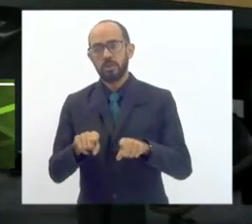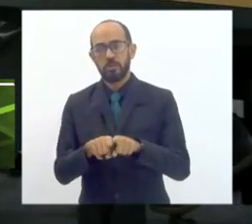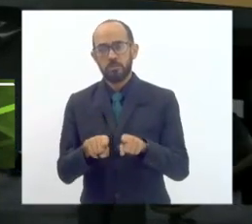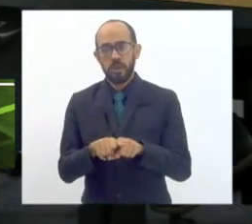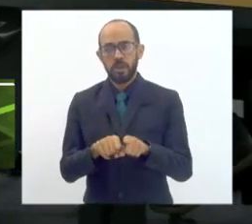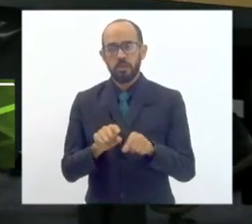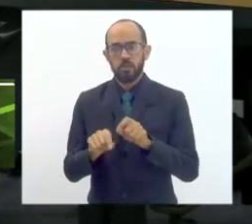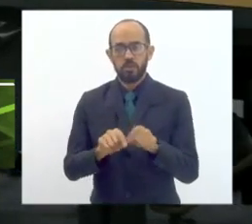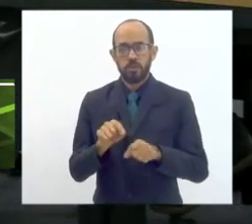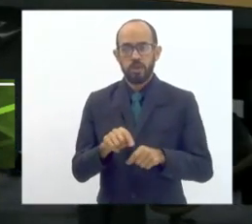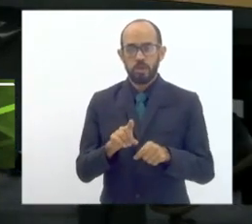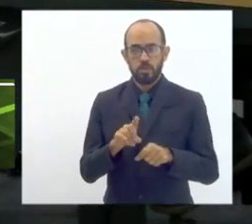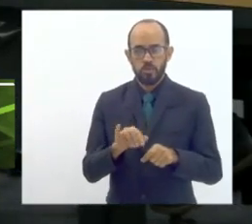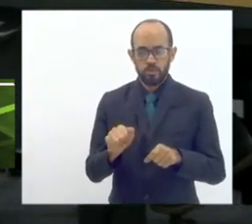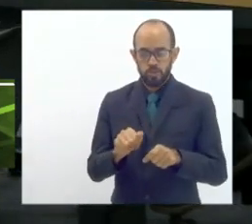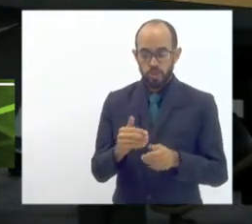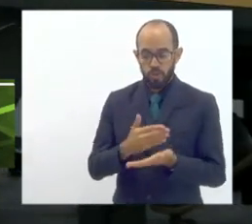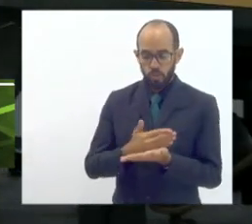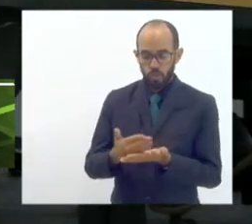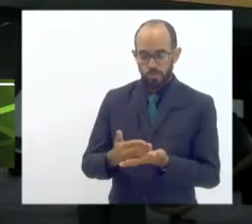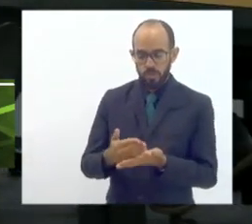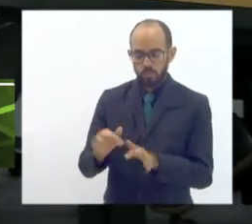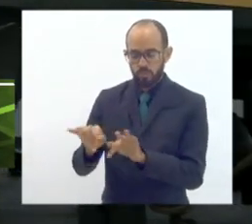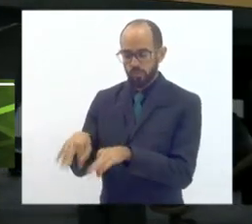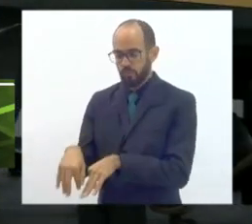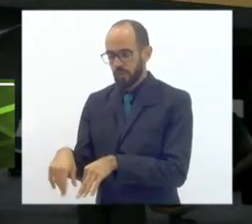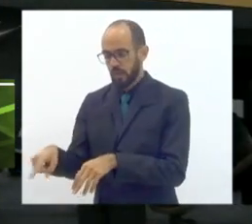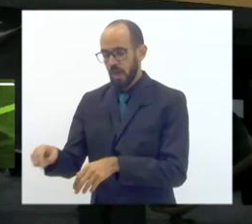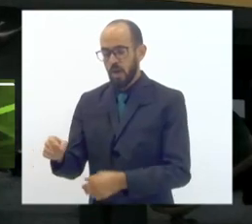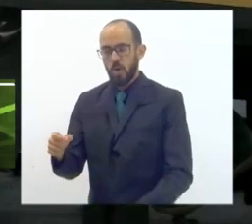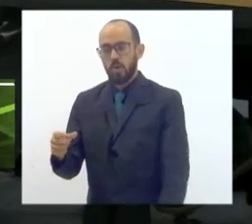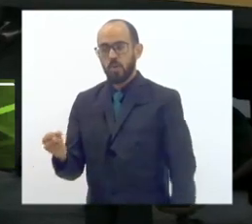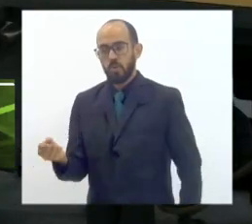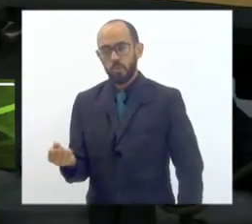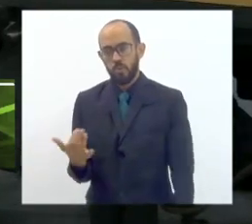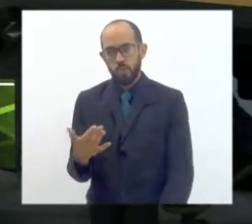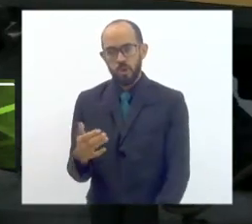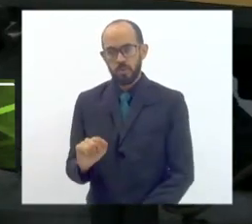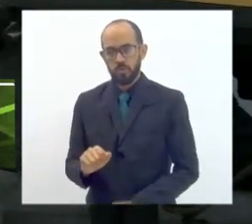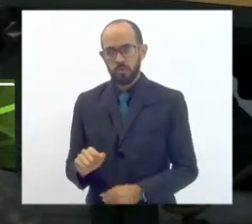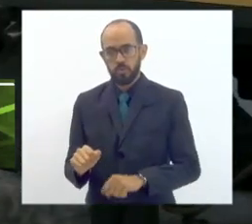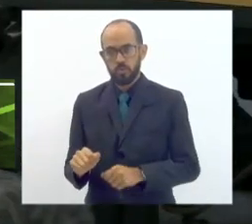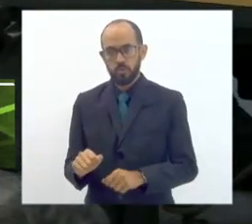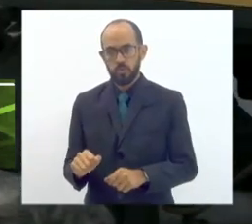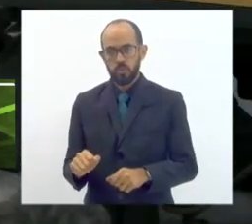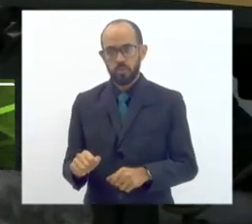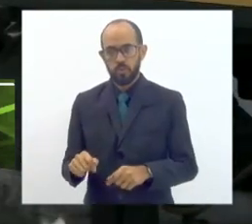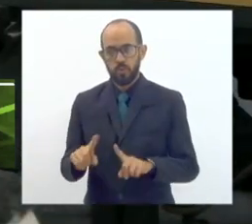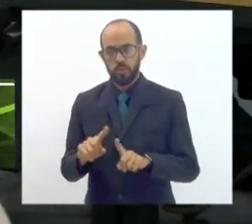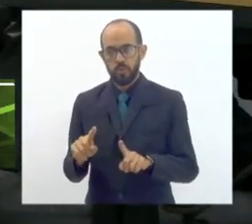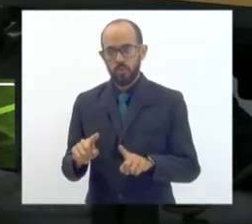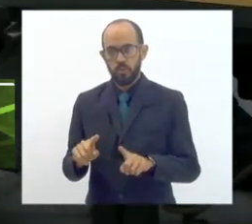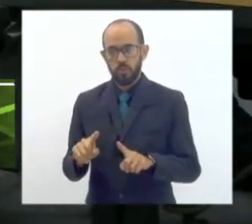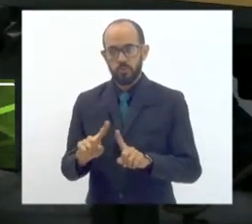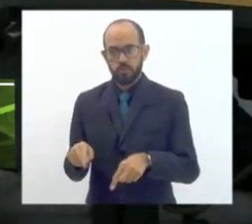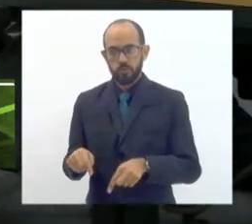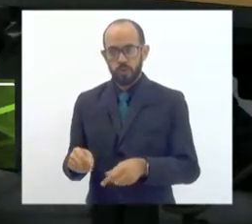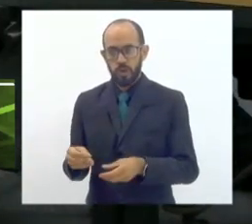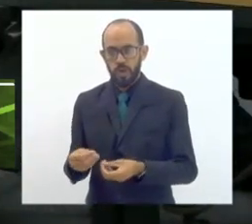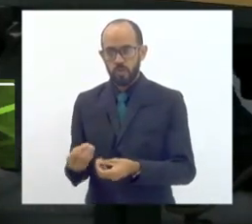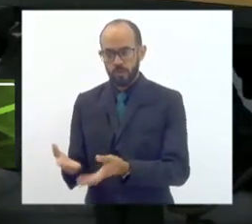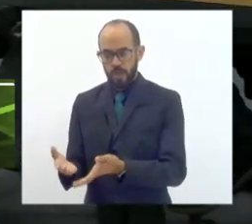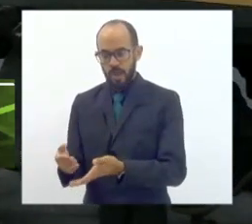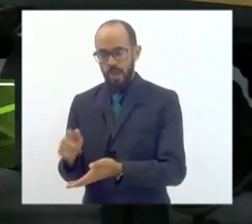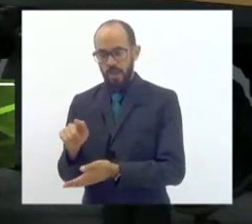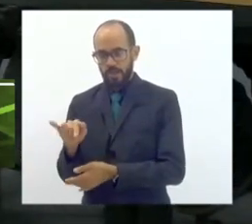começa aquela competência e o final, quando o prestador traz a sua guia. O município define o valor que ele